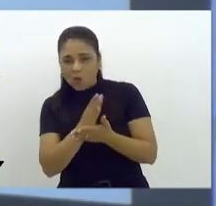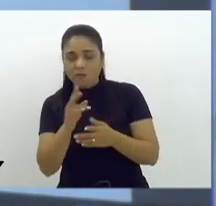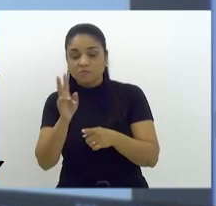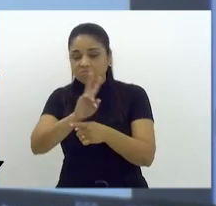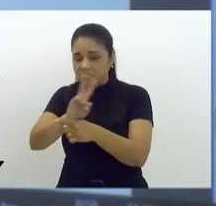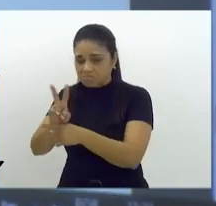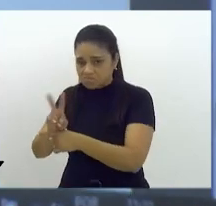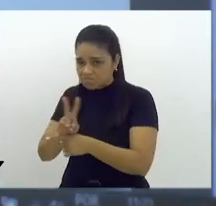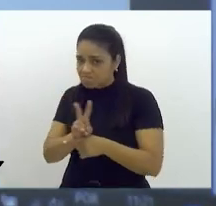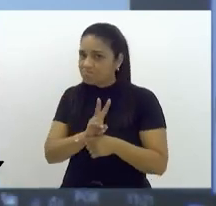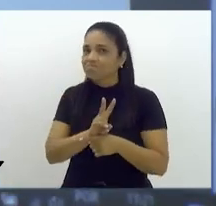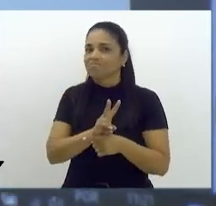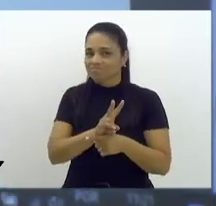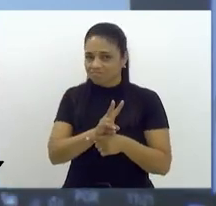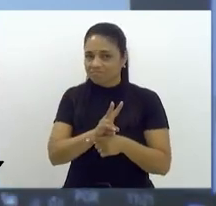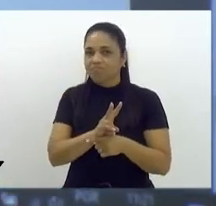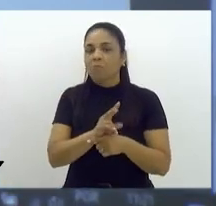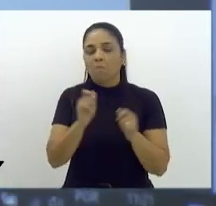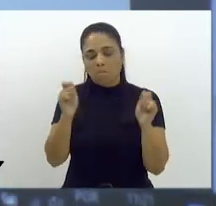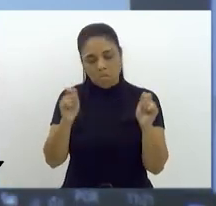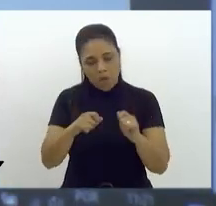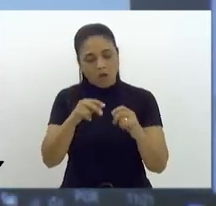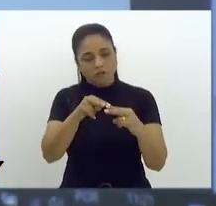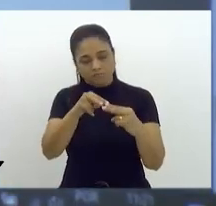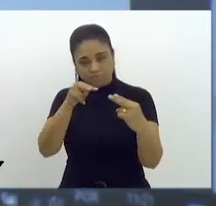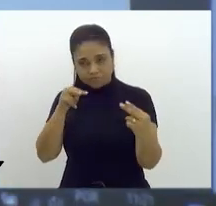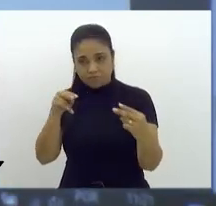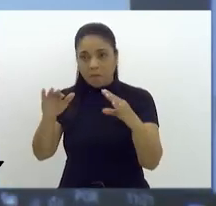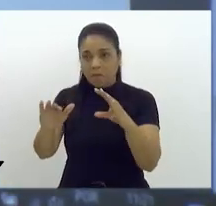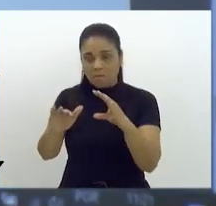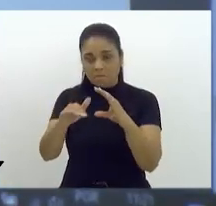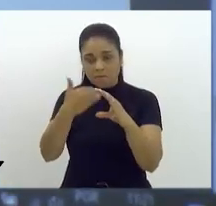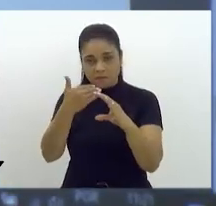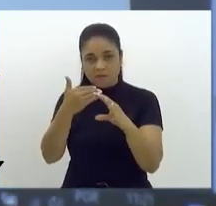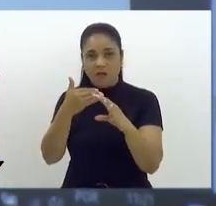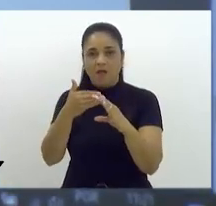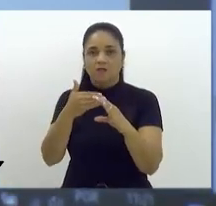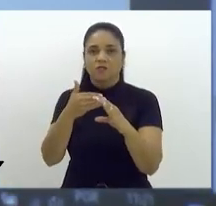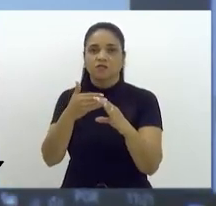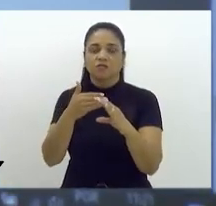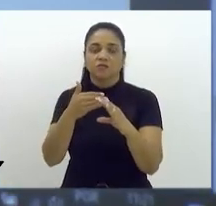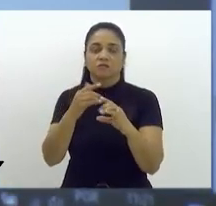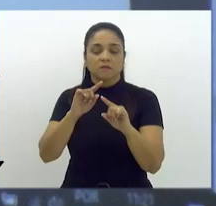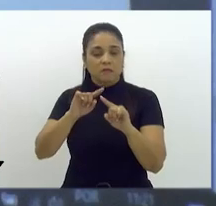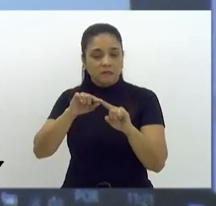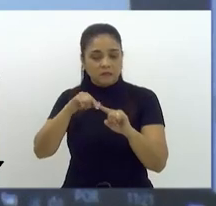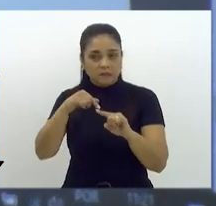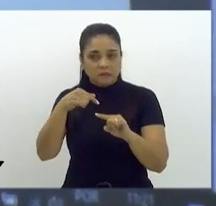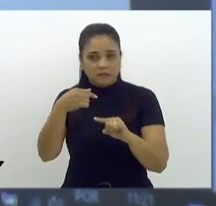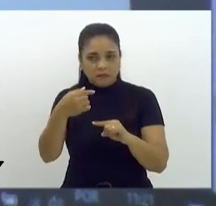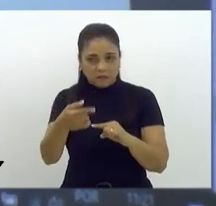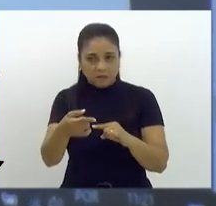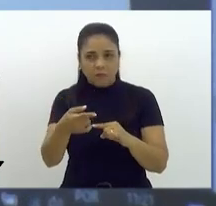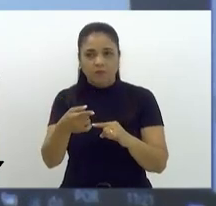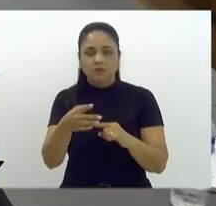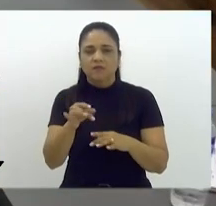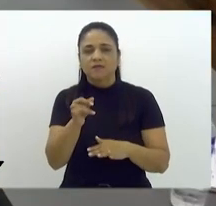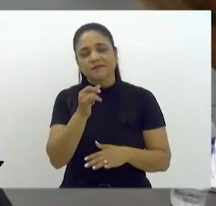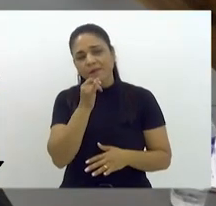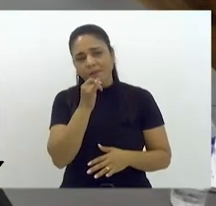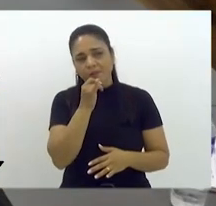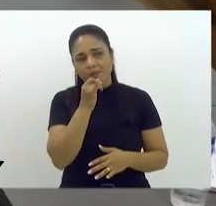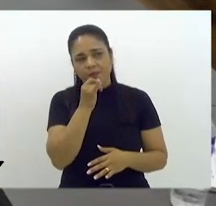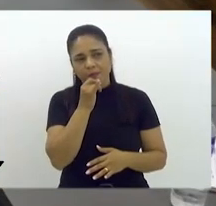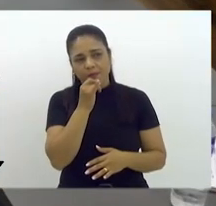praticados por meio virtual com envio por exemplo de mensagens depois da Ciência da aproximação de